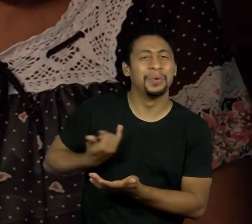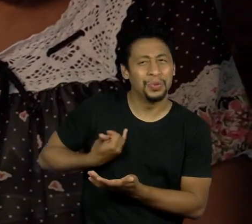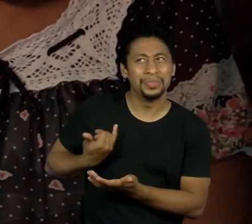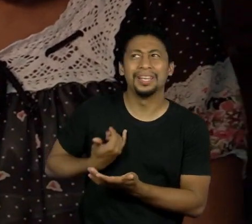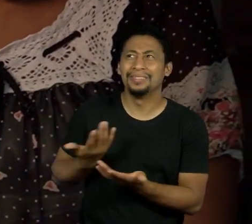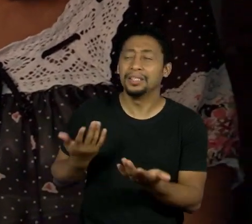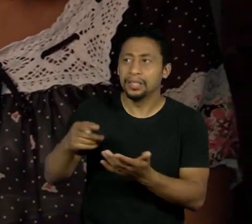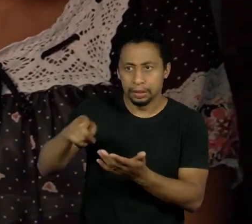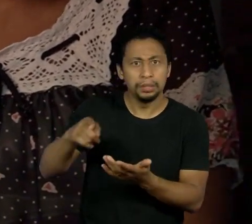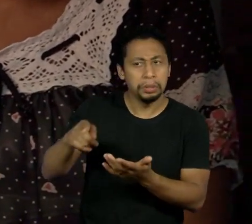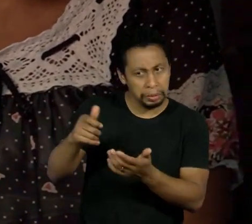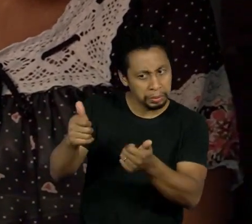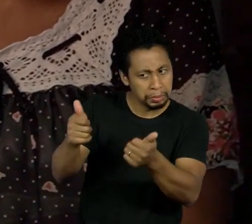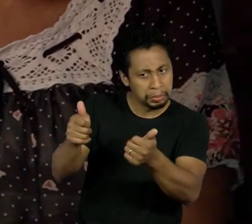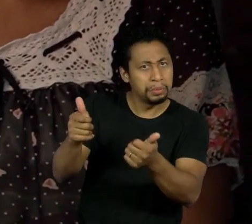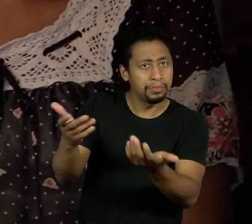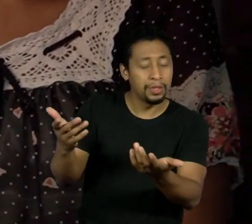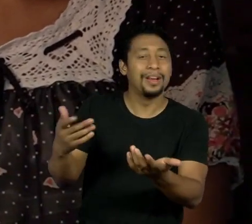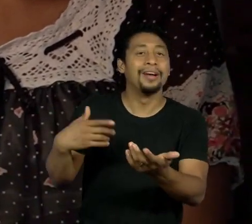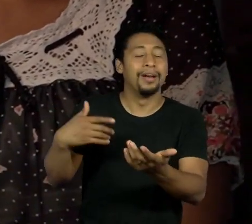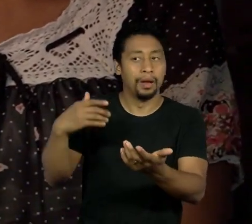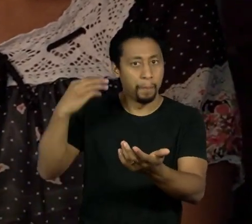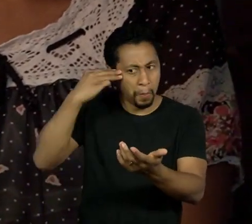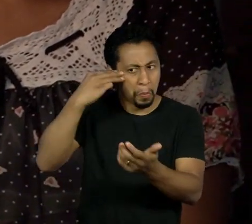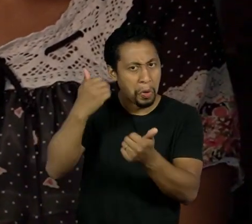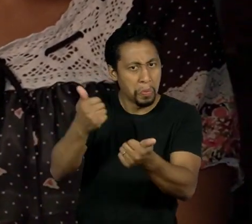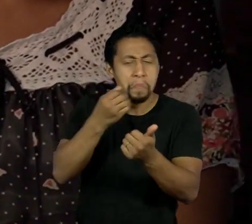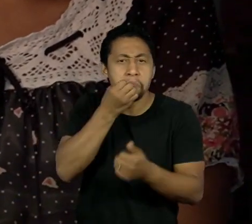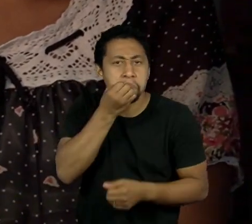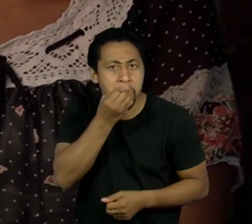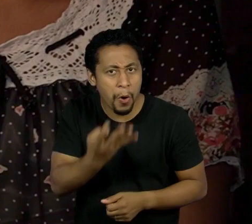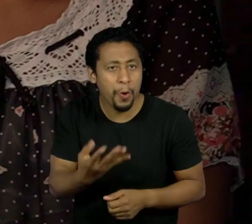tambor que tocava.